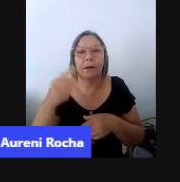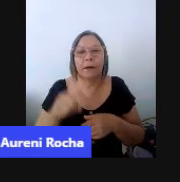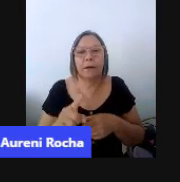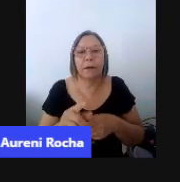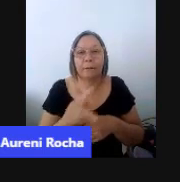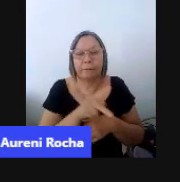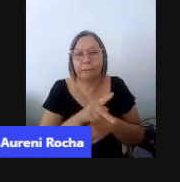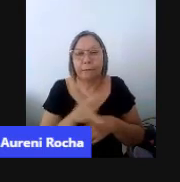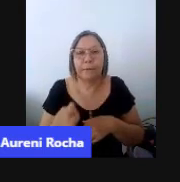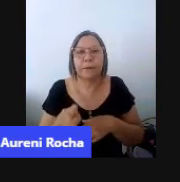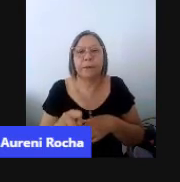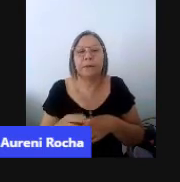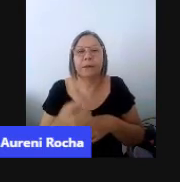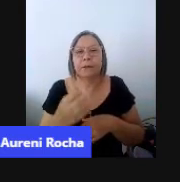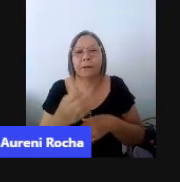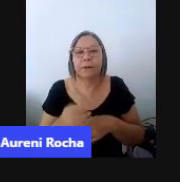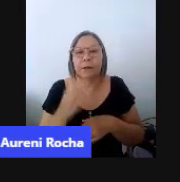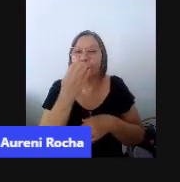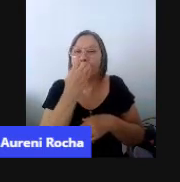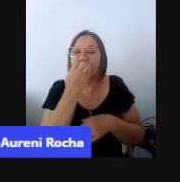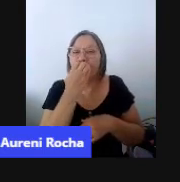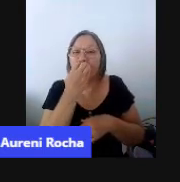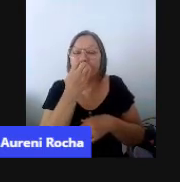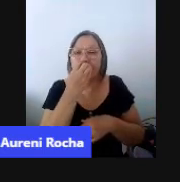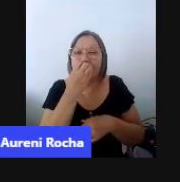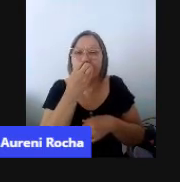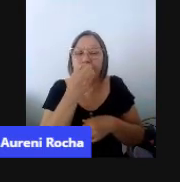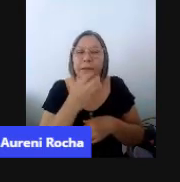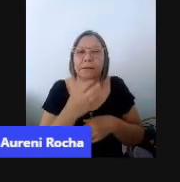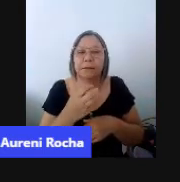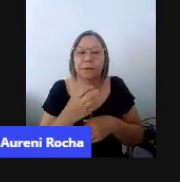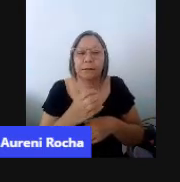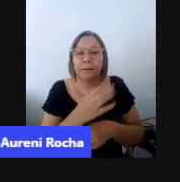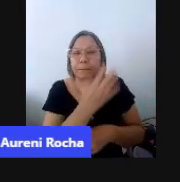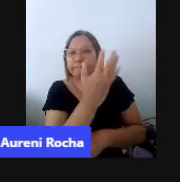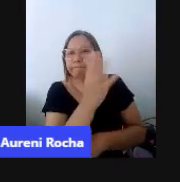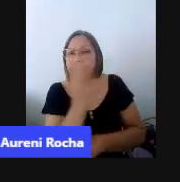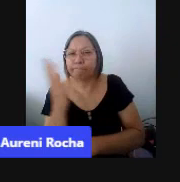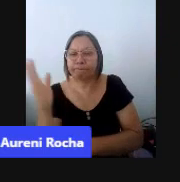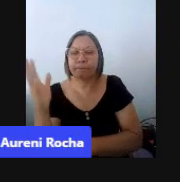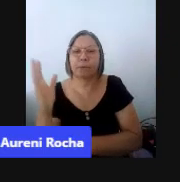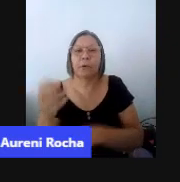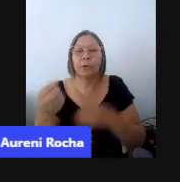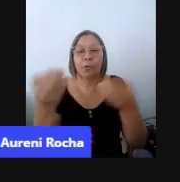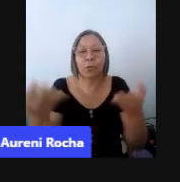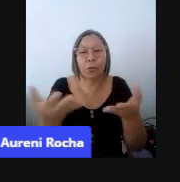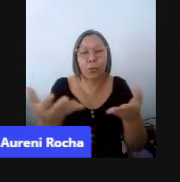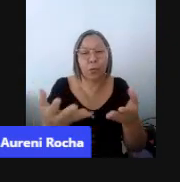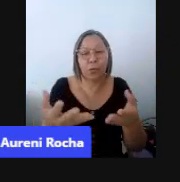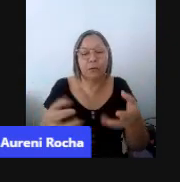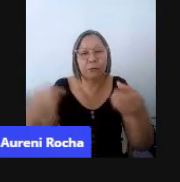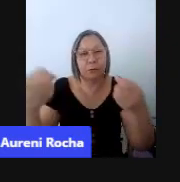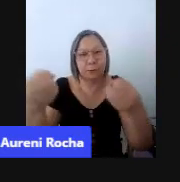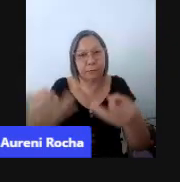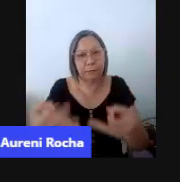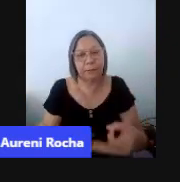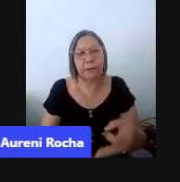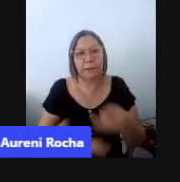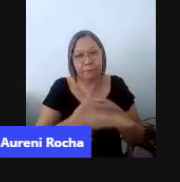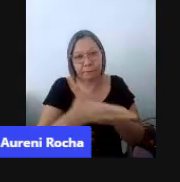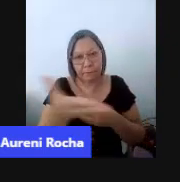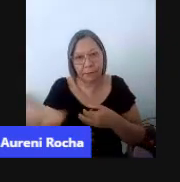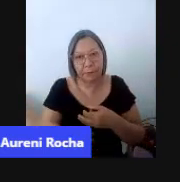Silvestres. E hoje vou falar para vocês um pouco sobre os gigantes da América do